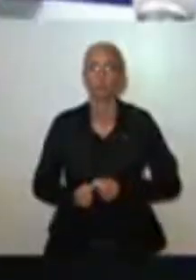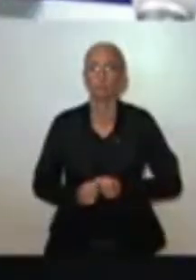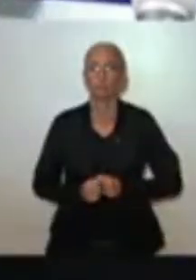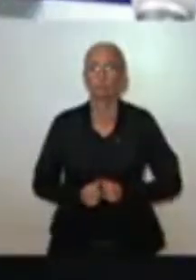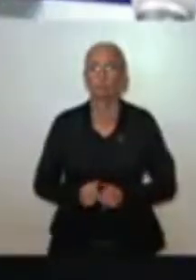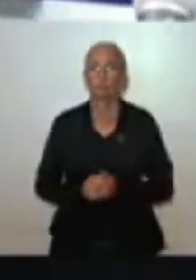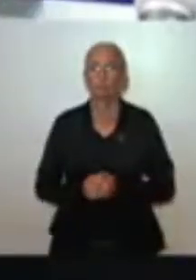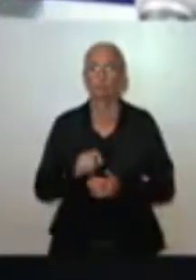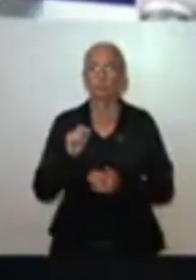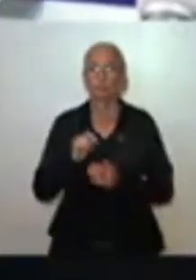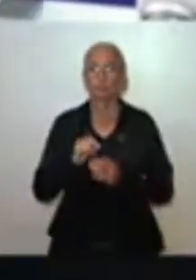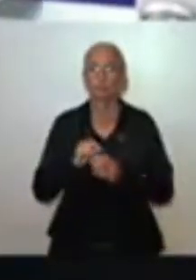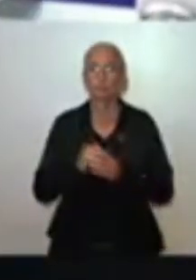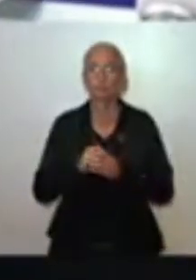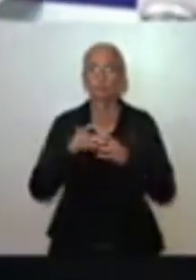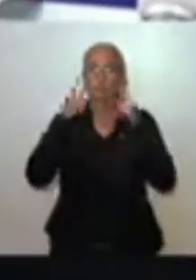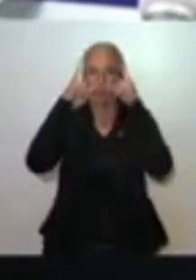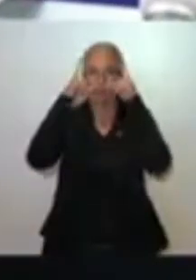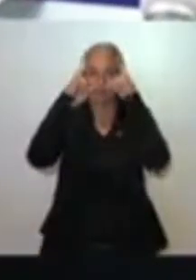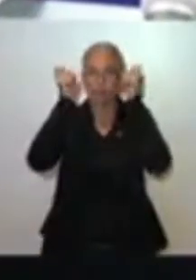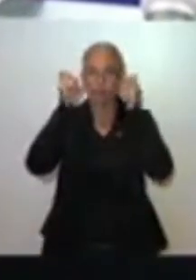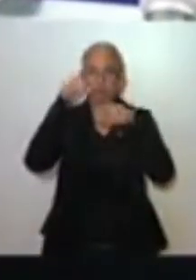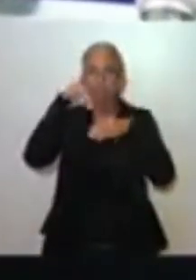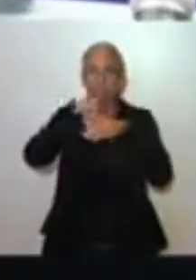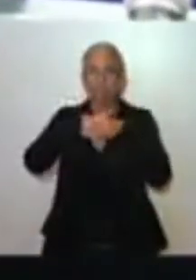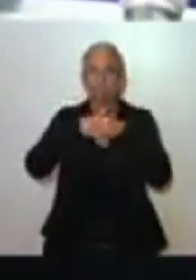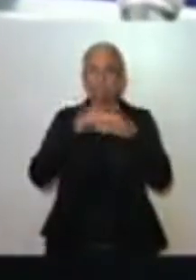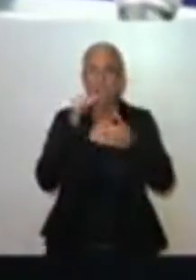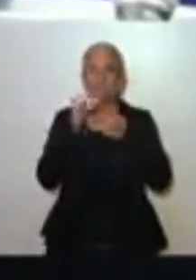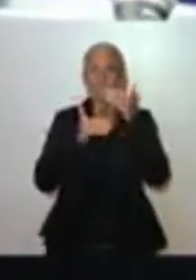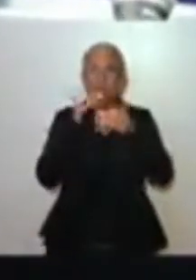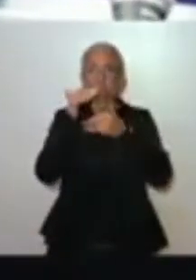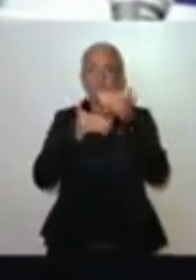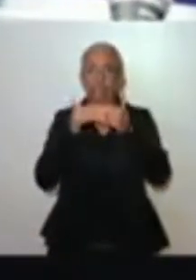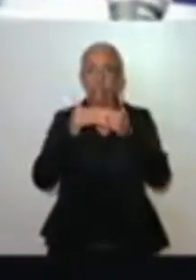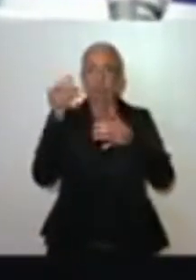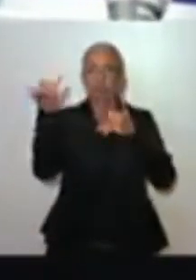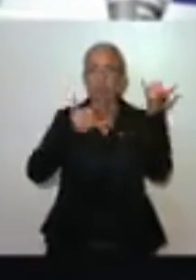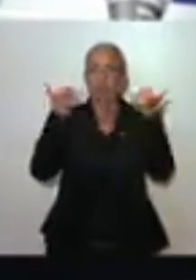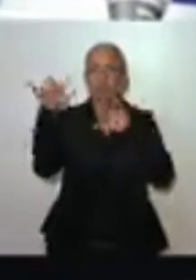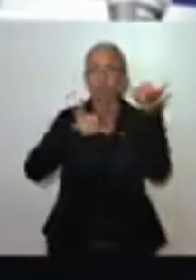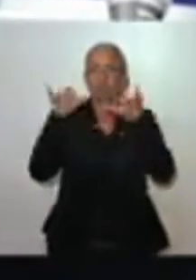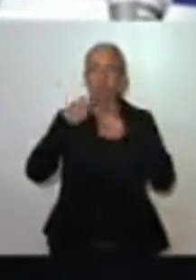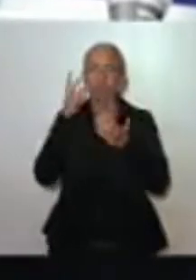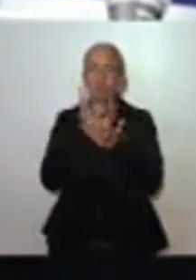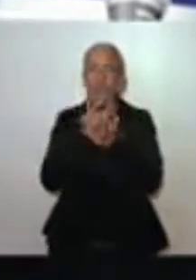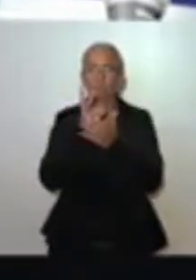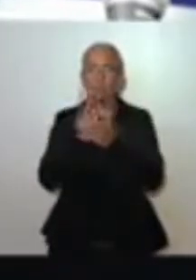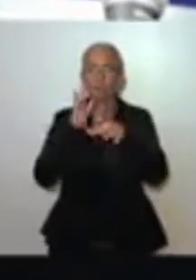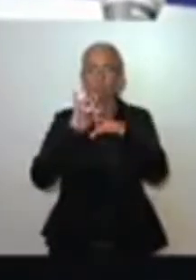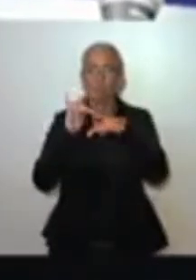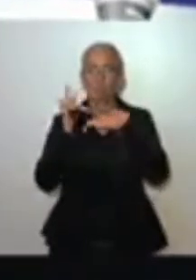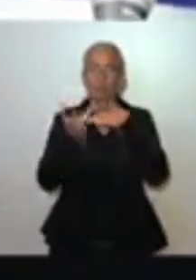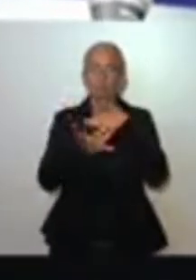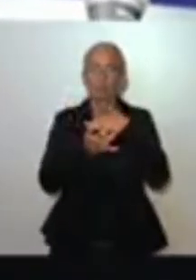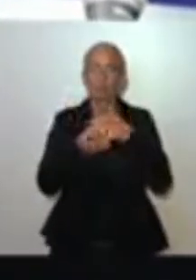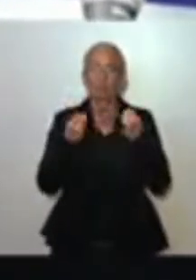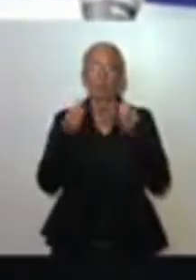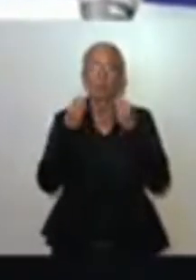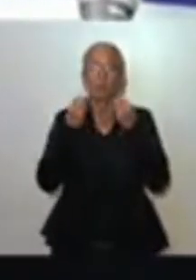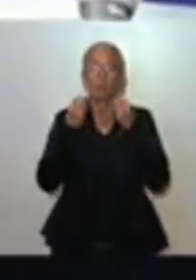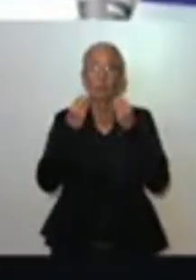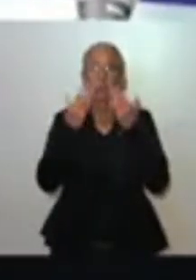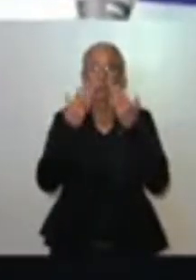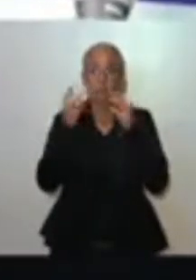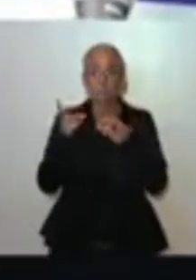a violência diz respeito ao processo eleitoral Só Notícias repetidamente veiculados nas redes sociais como o senhor vê